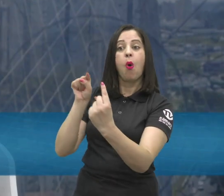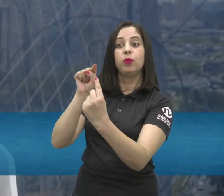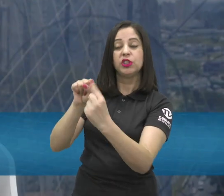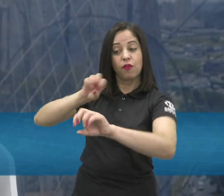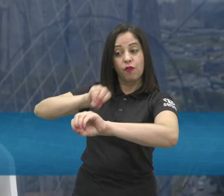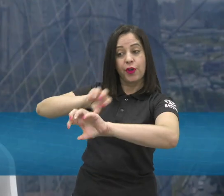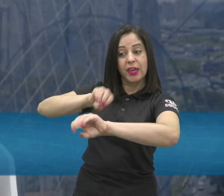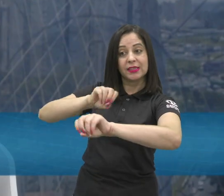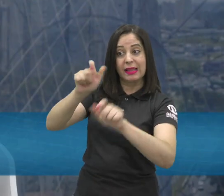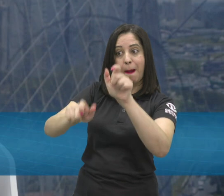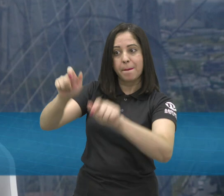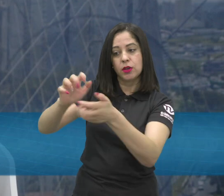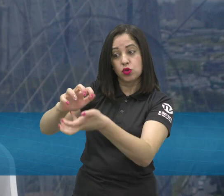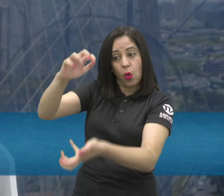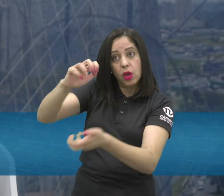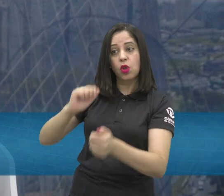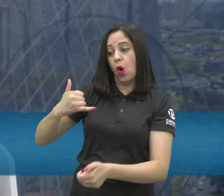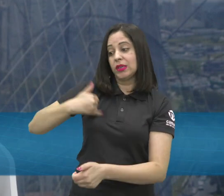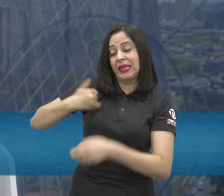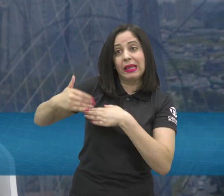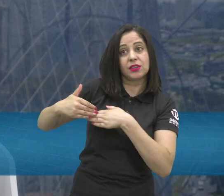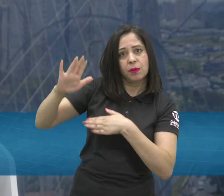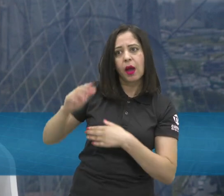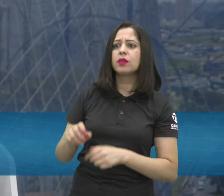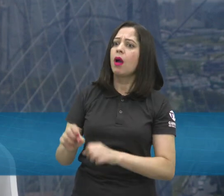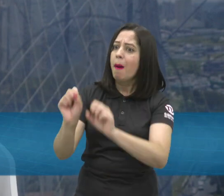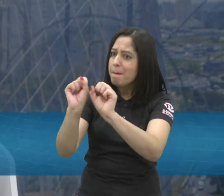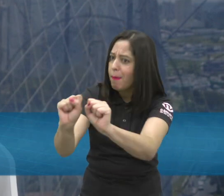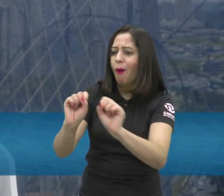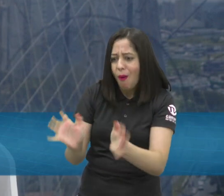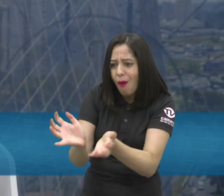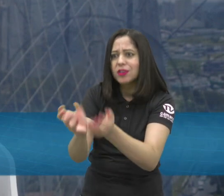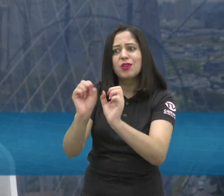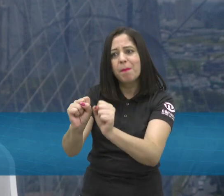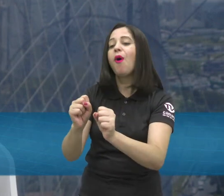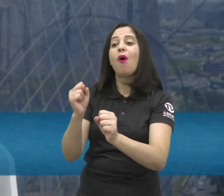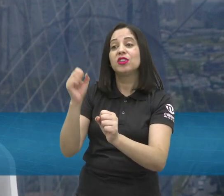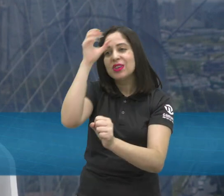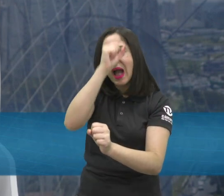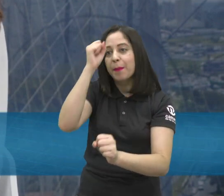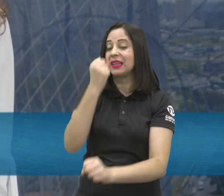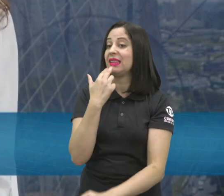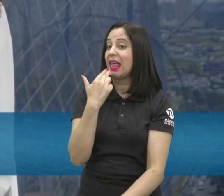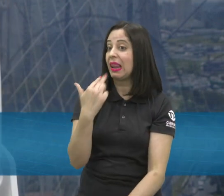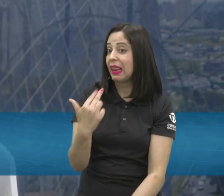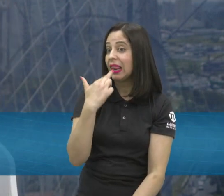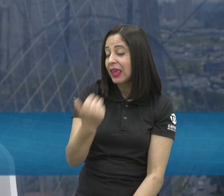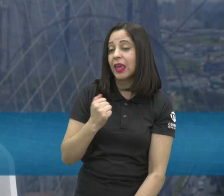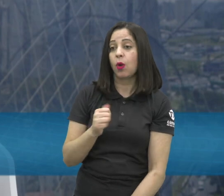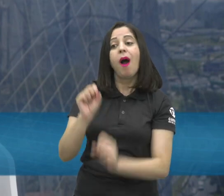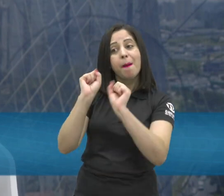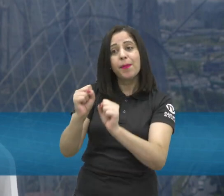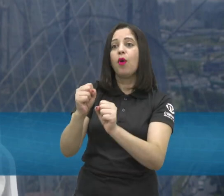esses acessos. E aí ter esse incentivo, não, você pode, né? Você pode aprender uma nova língua, você pode